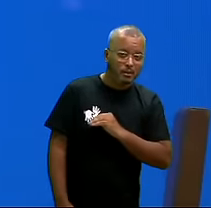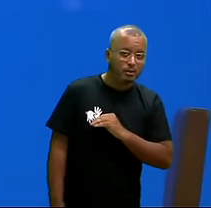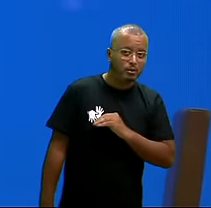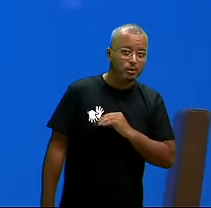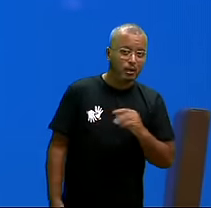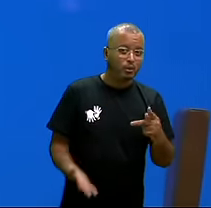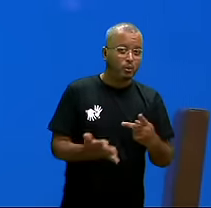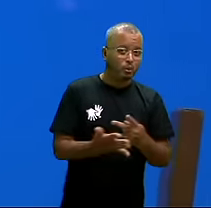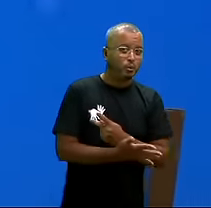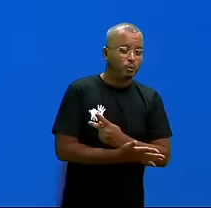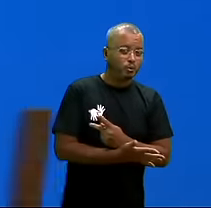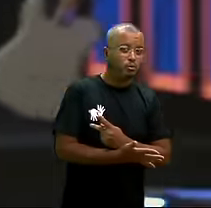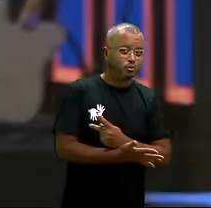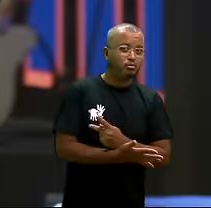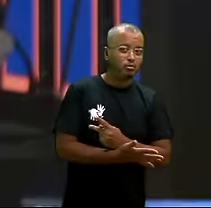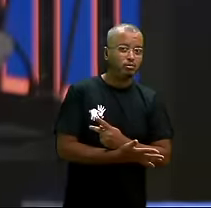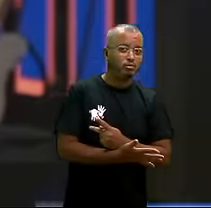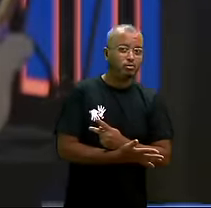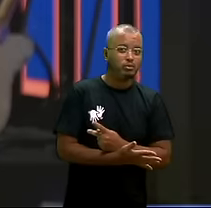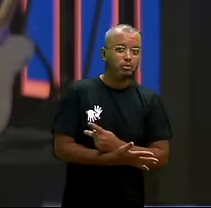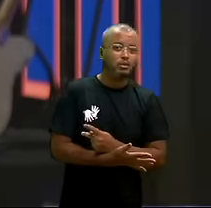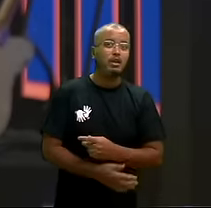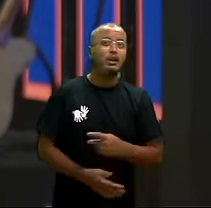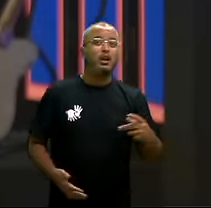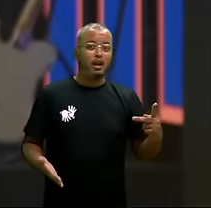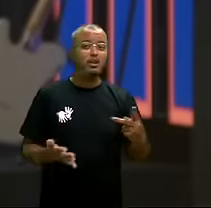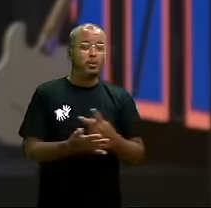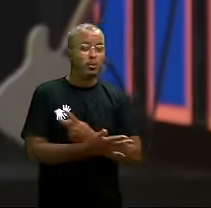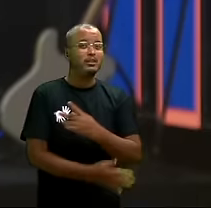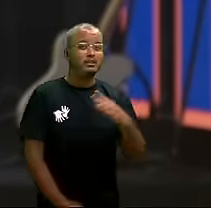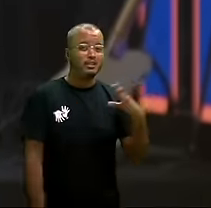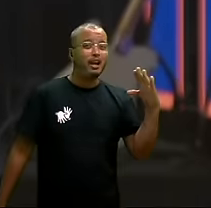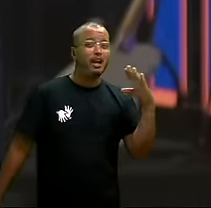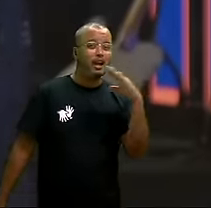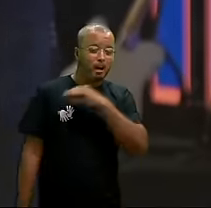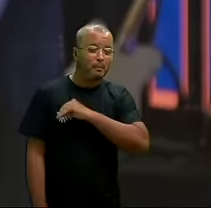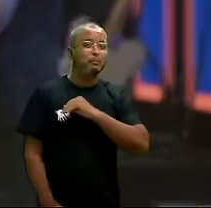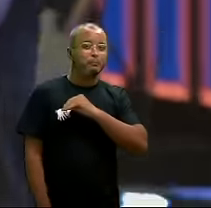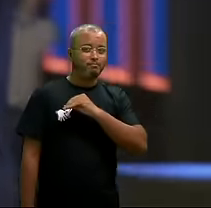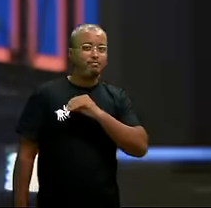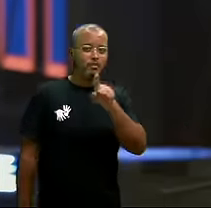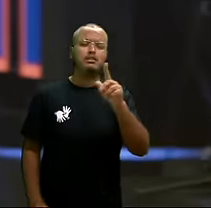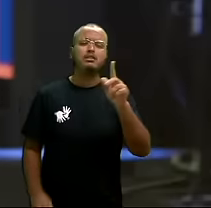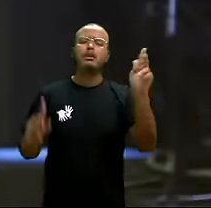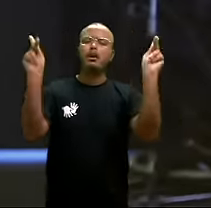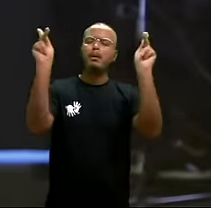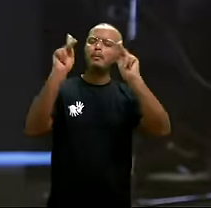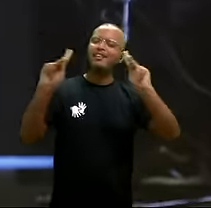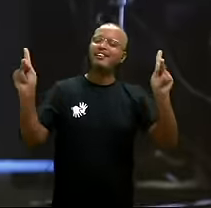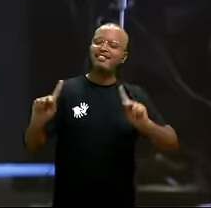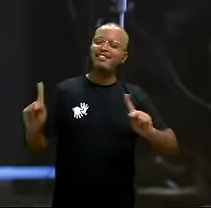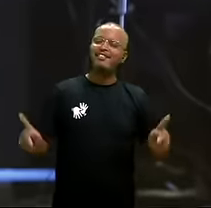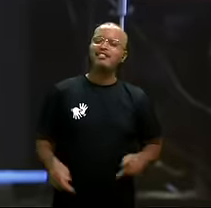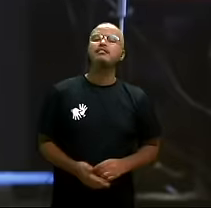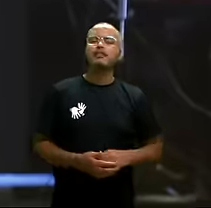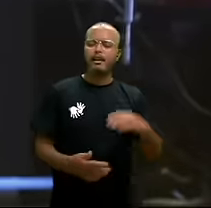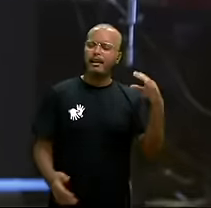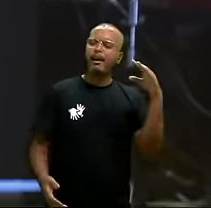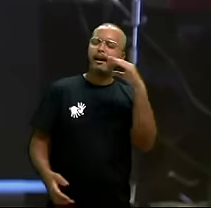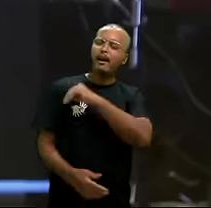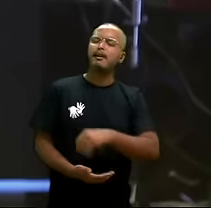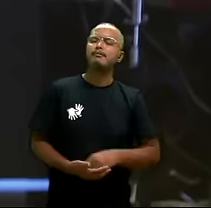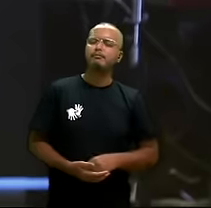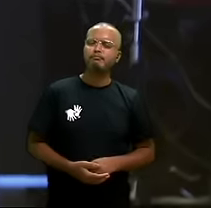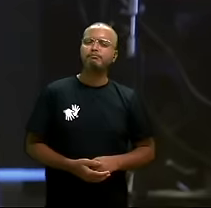fala. Fala, está muito perto. Diga para ele: está perto, não está longe não, irmão. Fique em paz, está perto, é breve, é logo